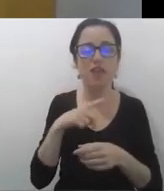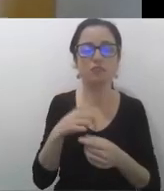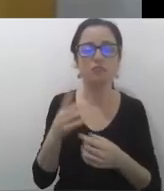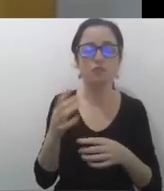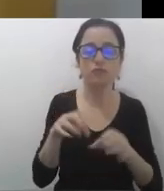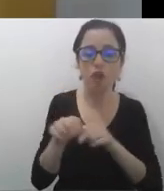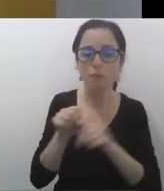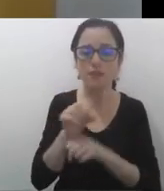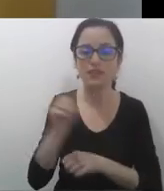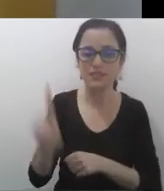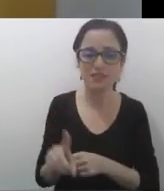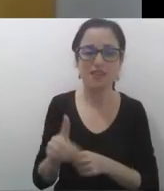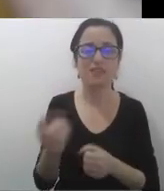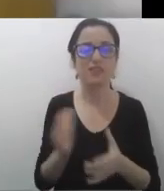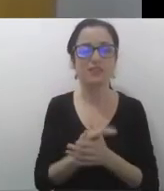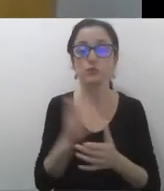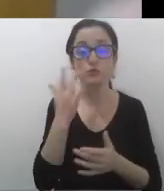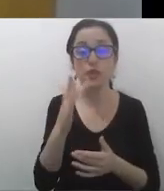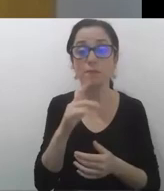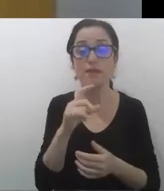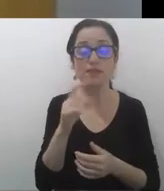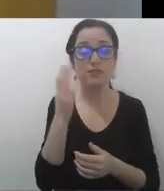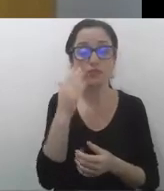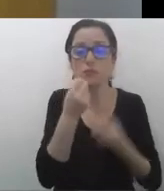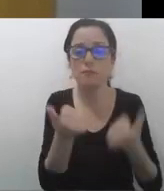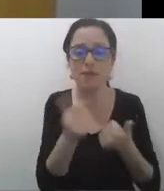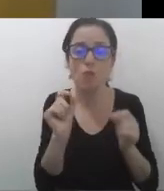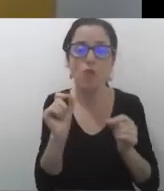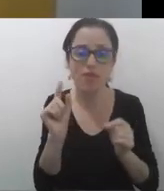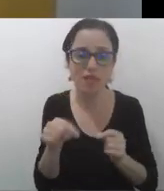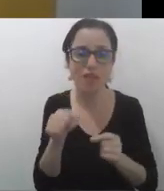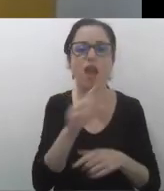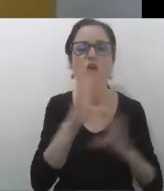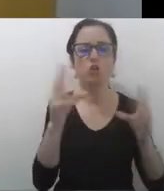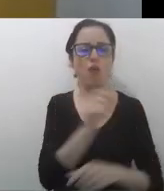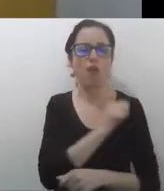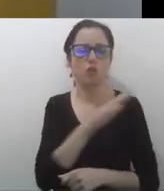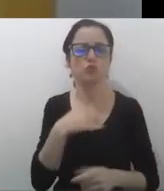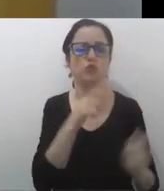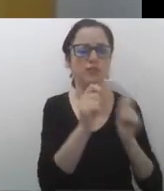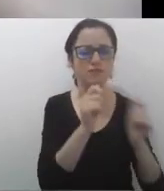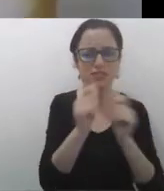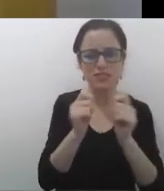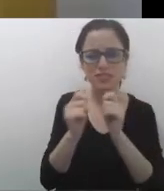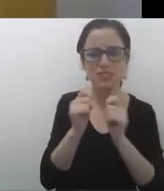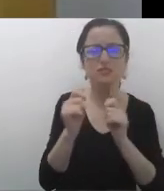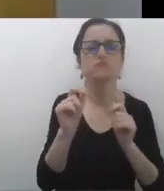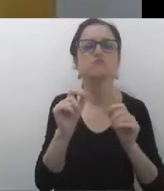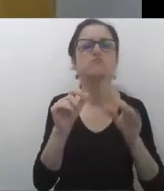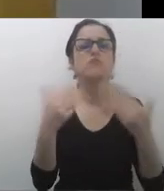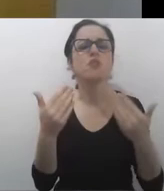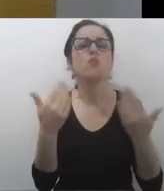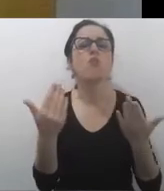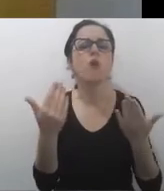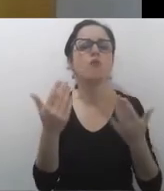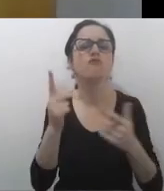daqueles que estavam tendo uma formação de design que ninguém sabia muito bem o que era, né? Todos os que eu entrevistei, mas então, o que, que